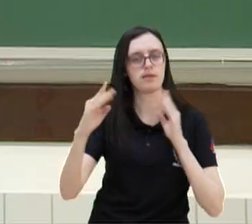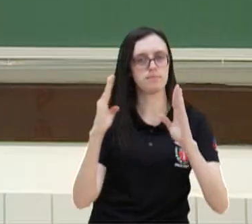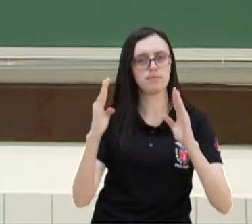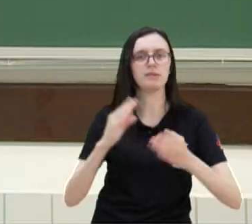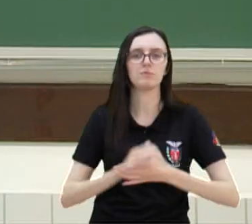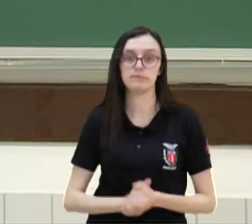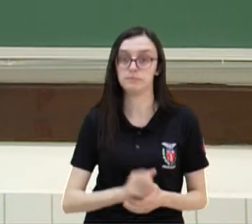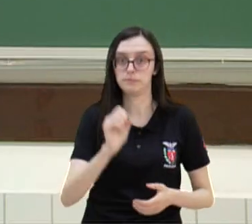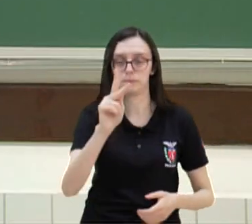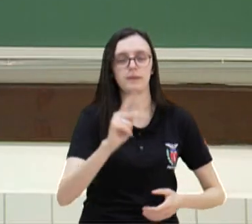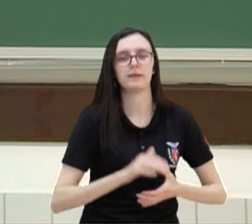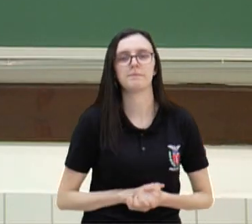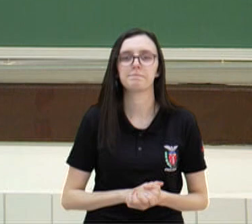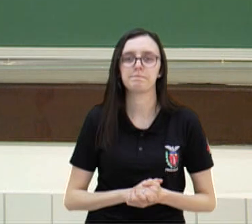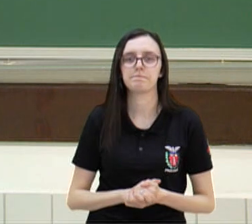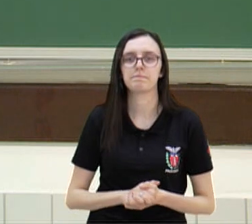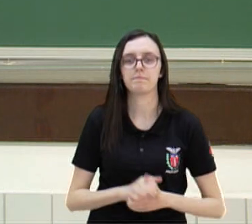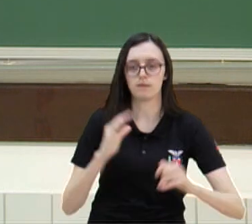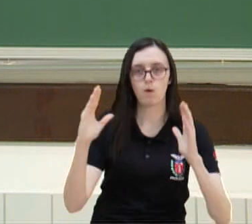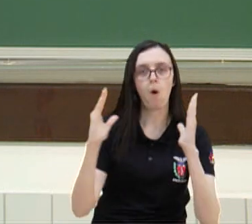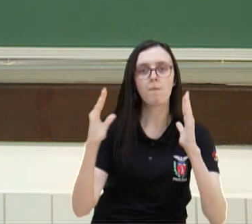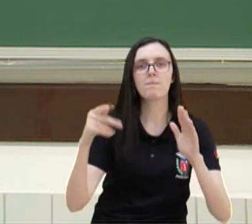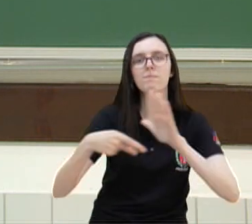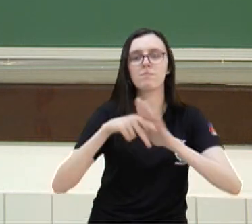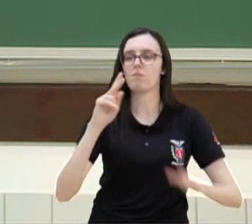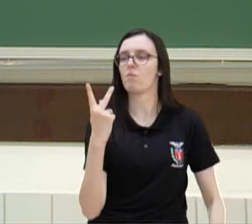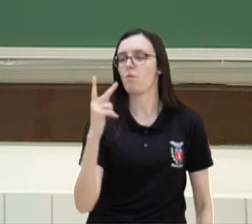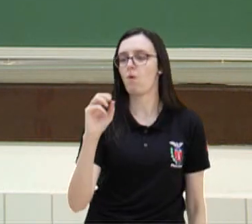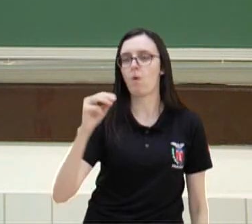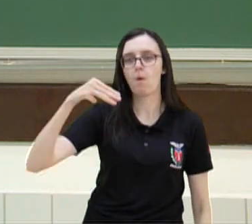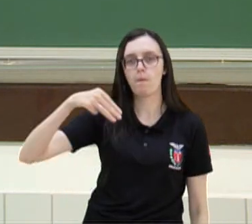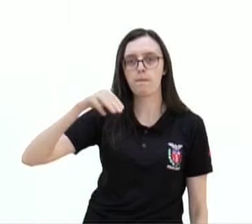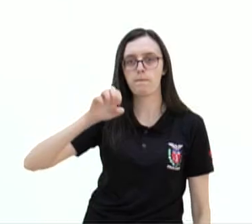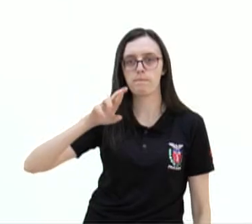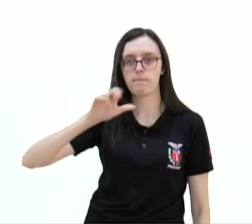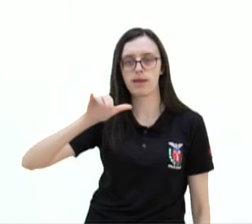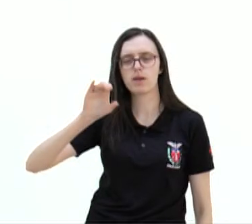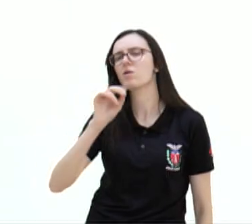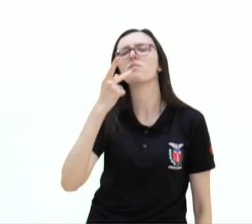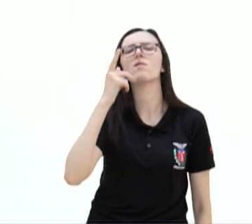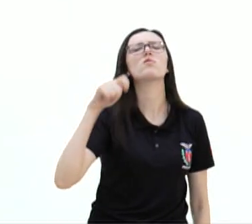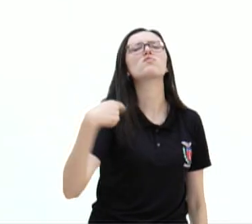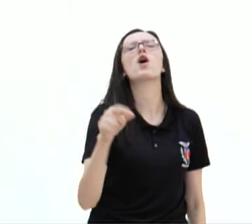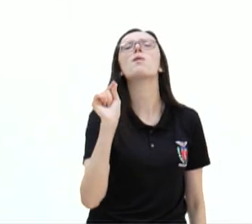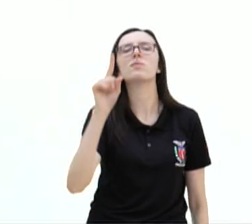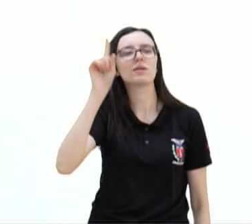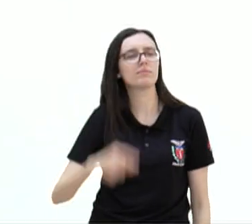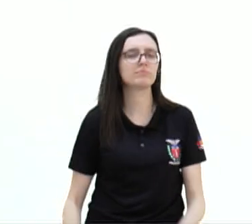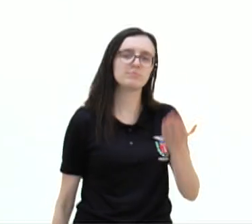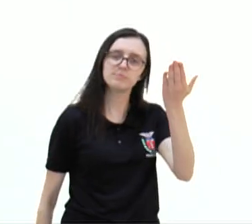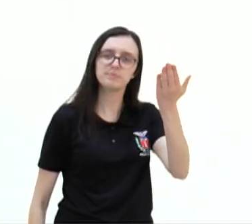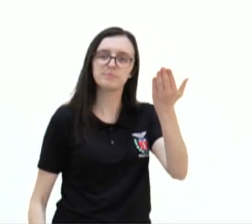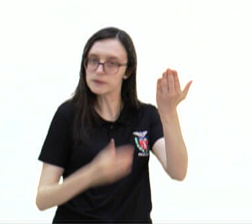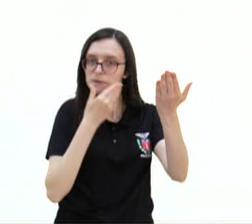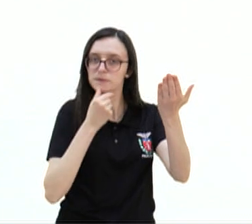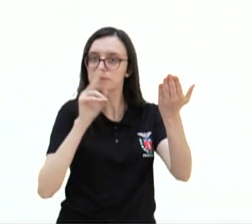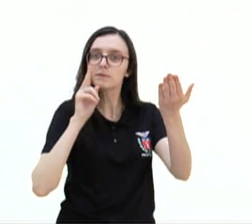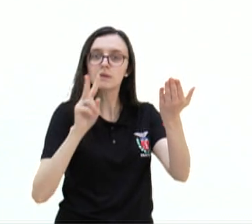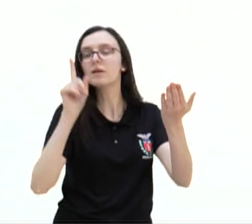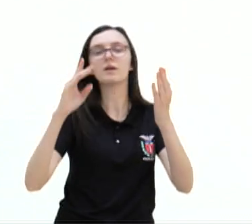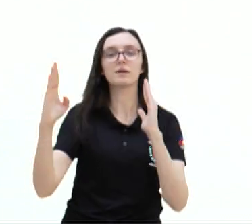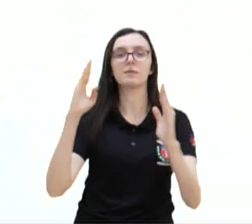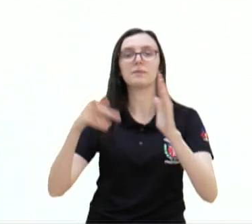período, tá? Então, o período homérico, que é o que a gente começa a falar, diz respeito a esse carinha aqui que viveu no